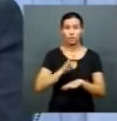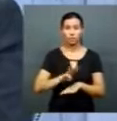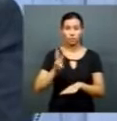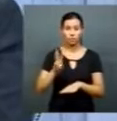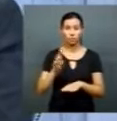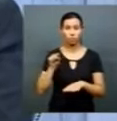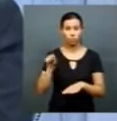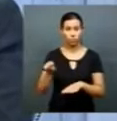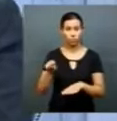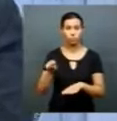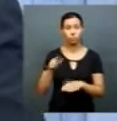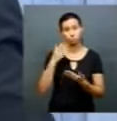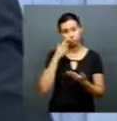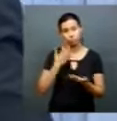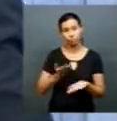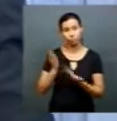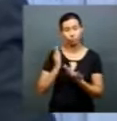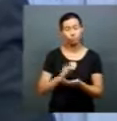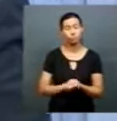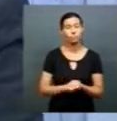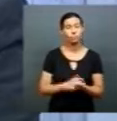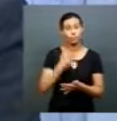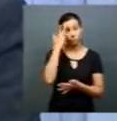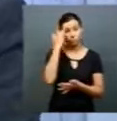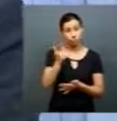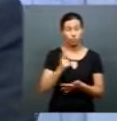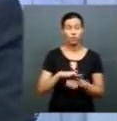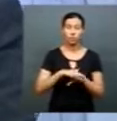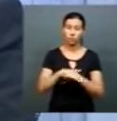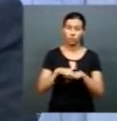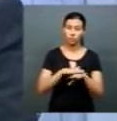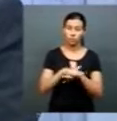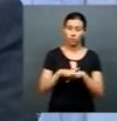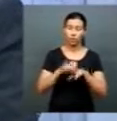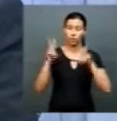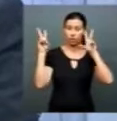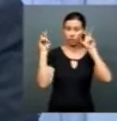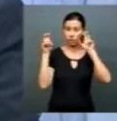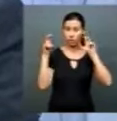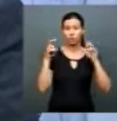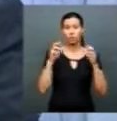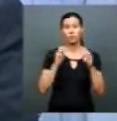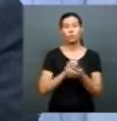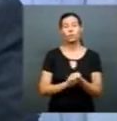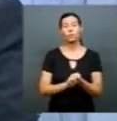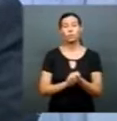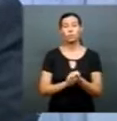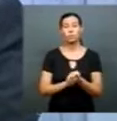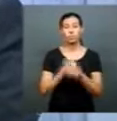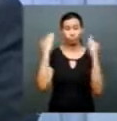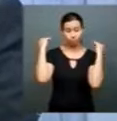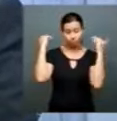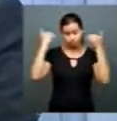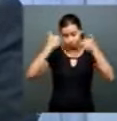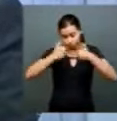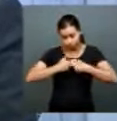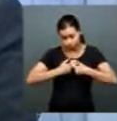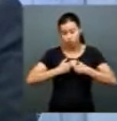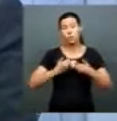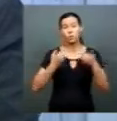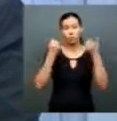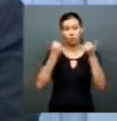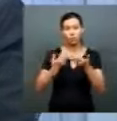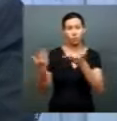Comunica UFO. Amanhã nós vamos conversar sobre autismo. Nós convidamos especialistas para falar